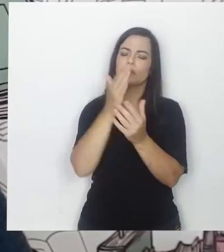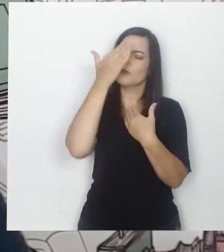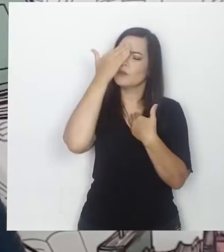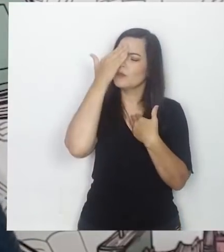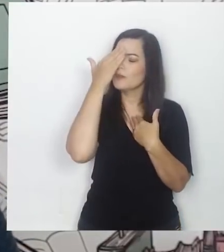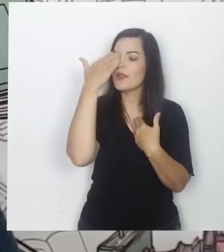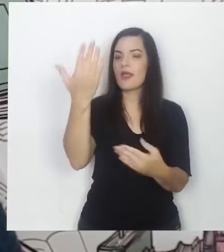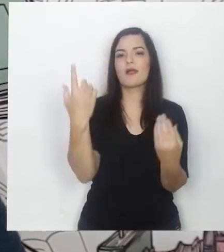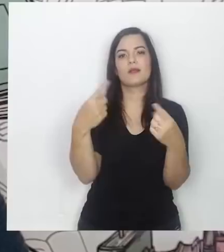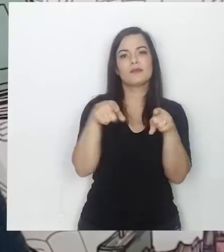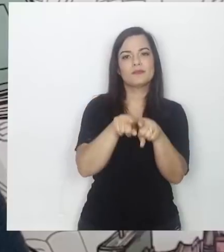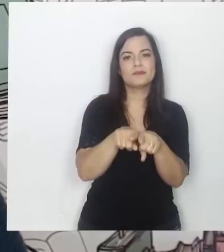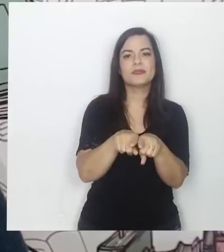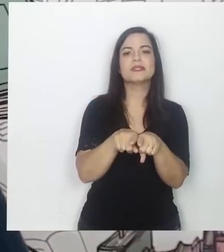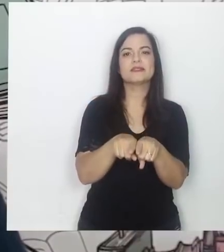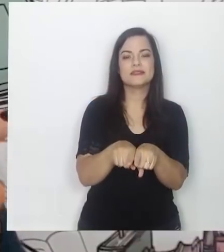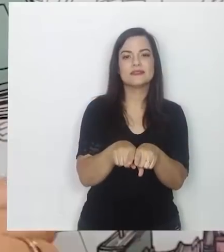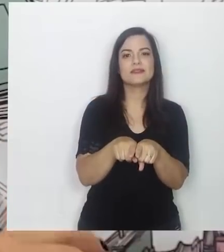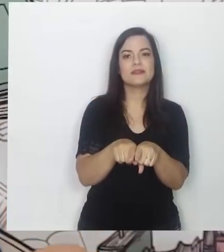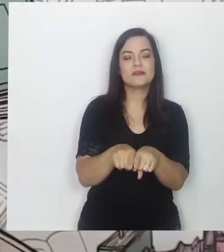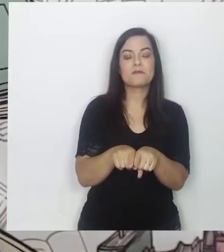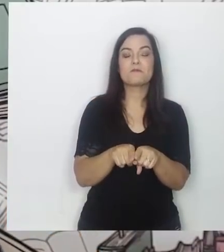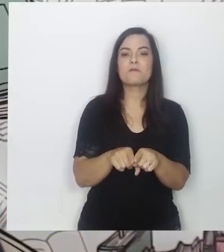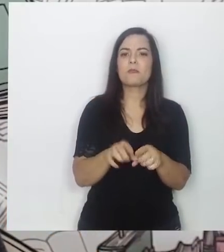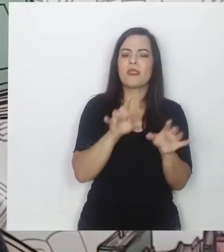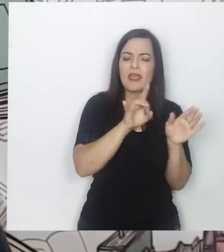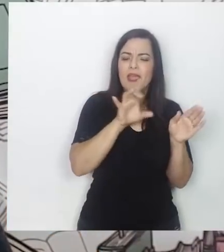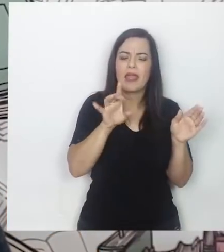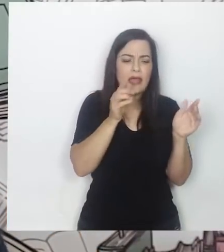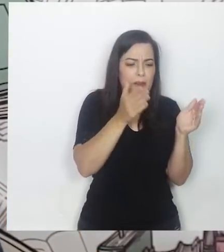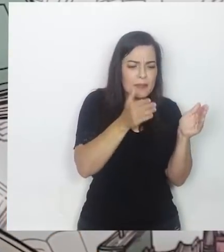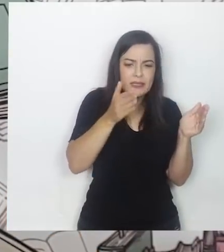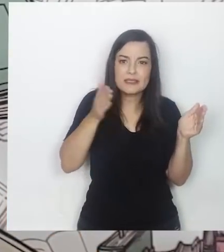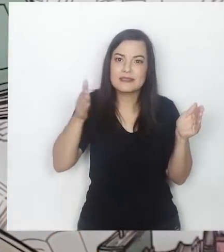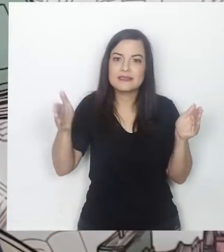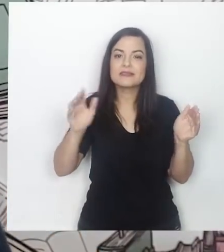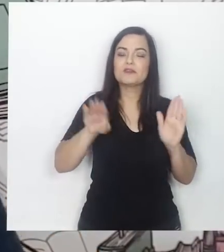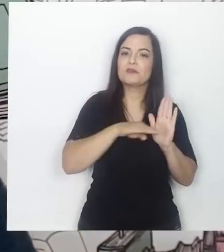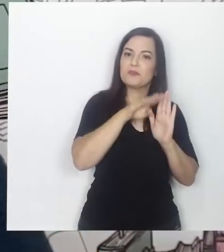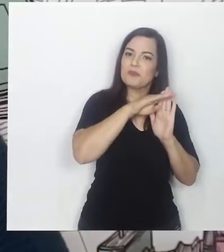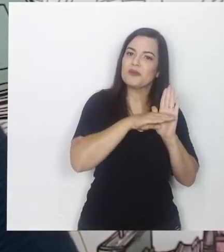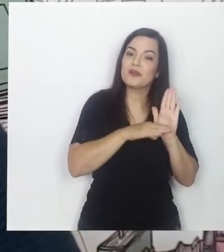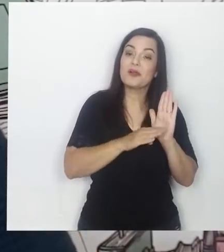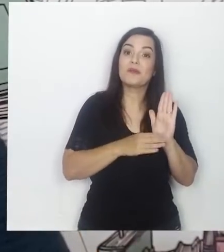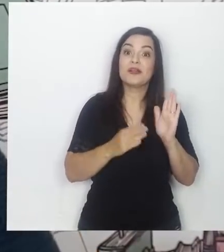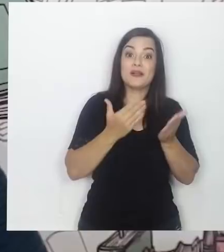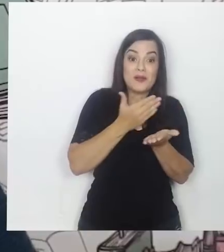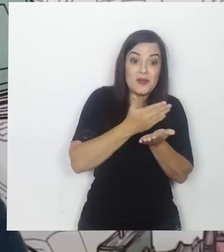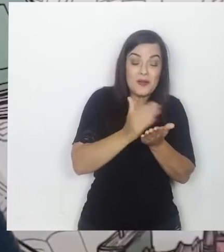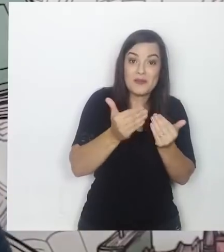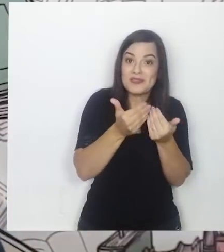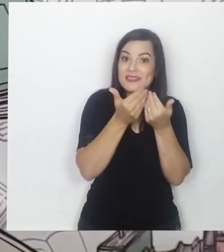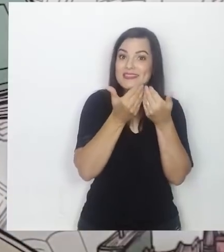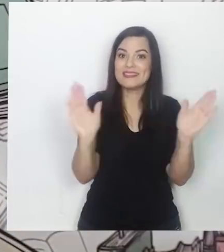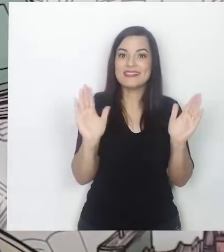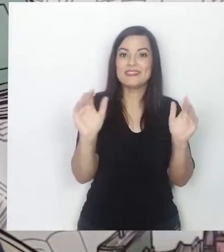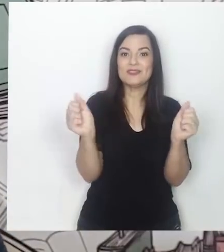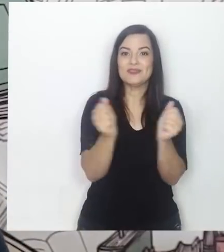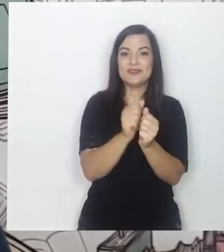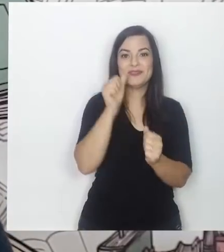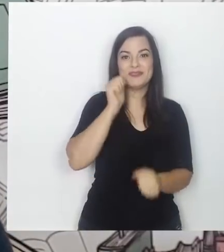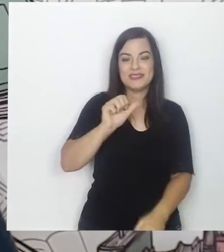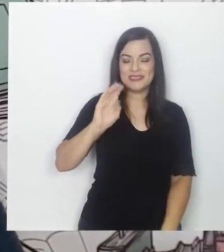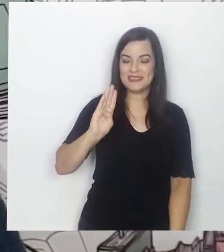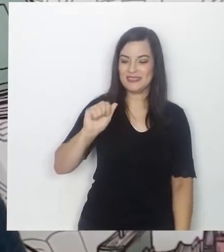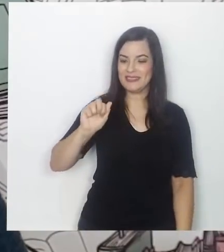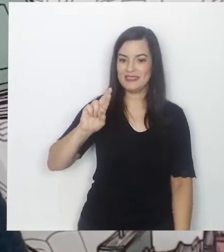vocês com cada pedacinho do programa, desde a abertura com a Bárbara até o fechamento. É